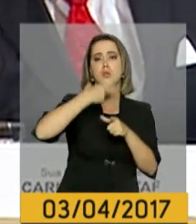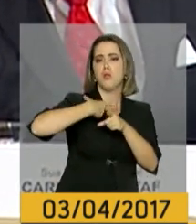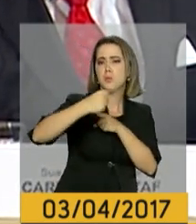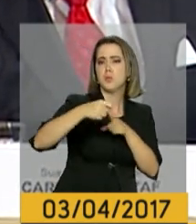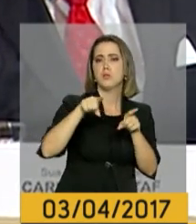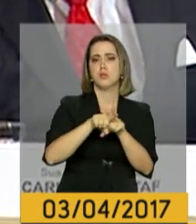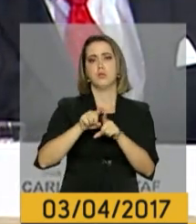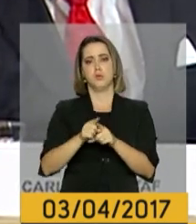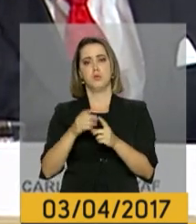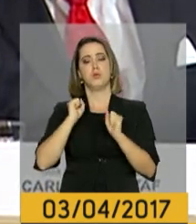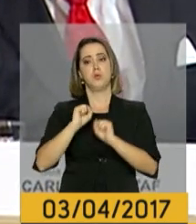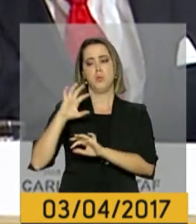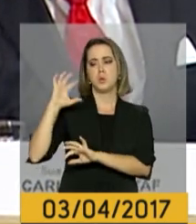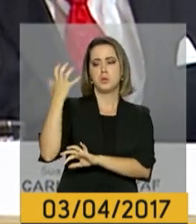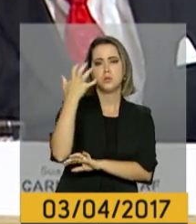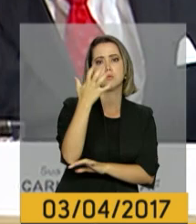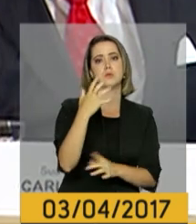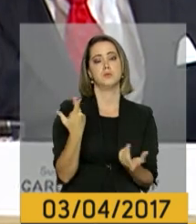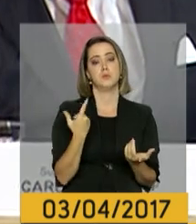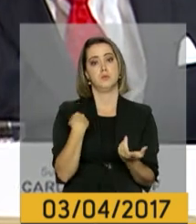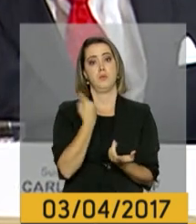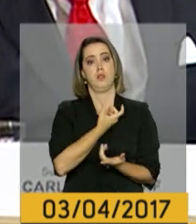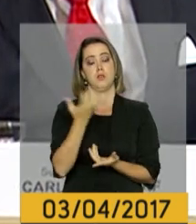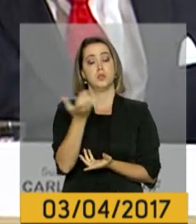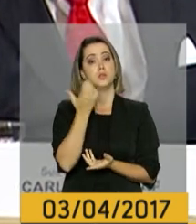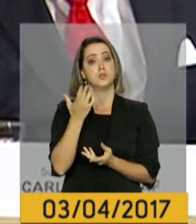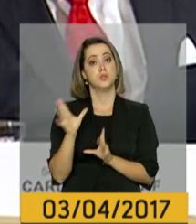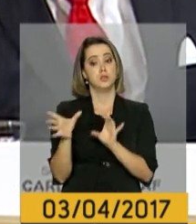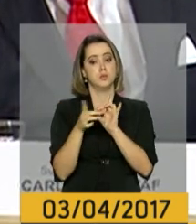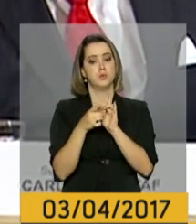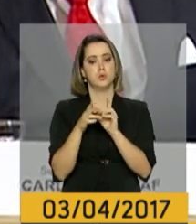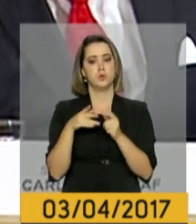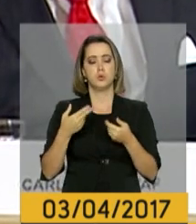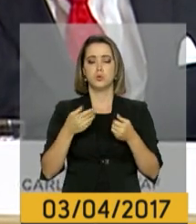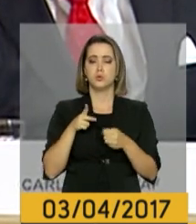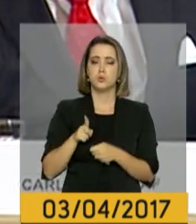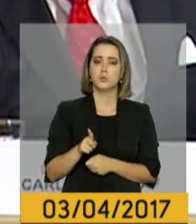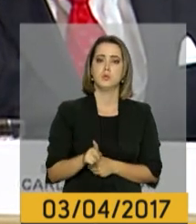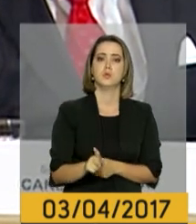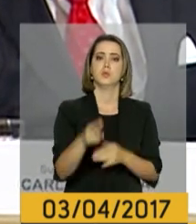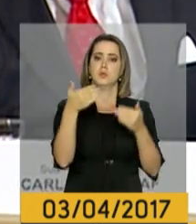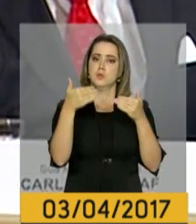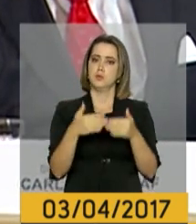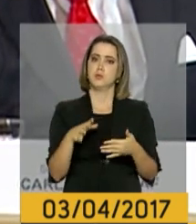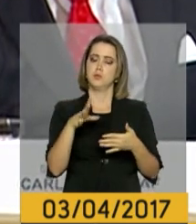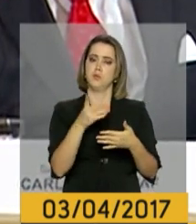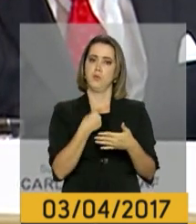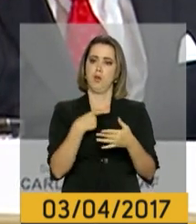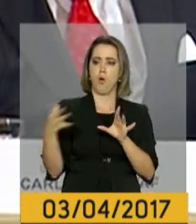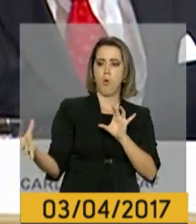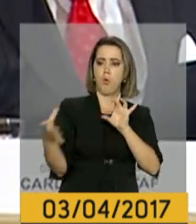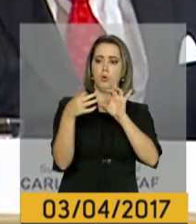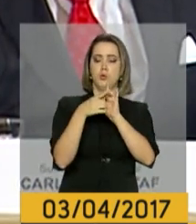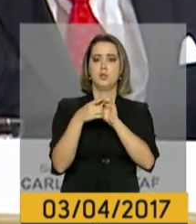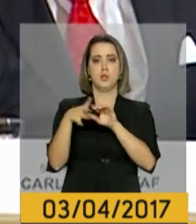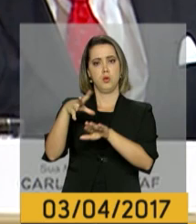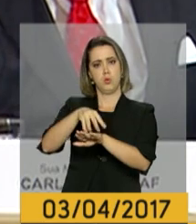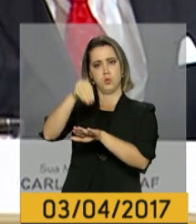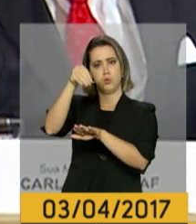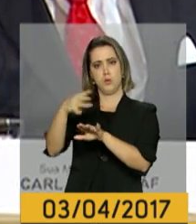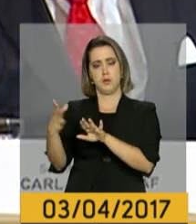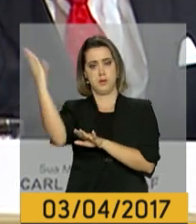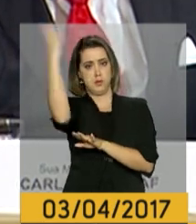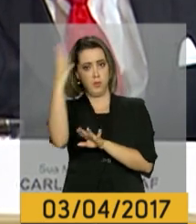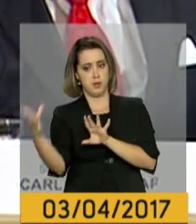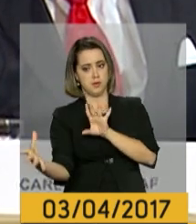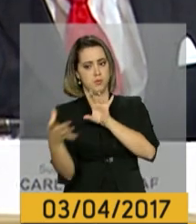e sustentáveis. Juntos, ergueremos ainda mais e mais firmes pontes entre brasileiros e suecos, em nome